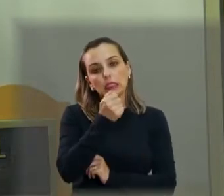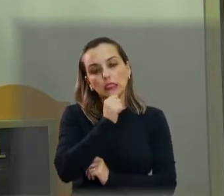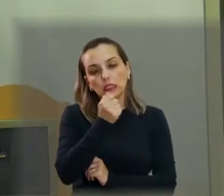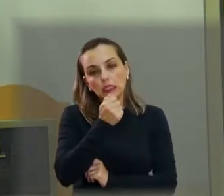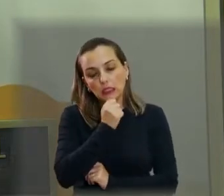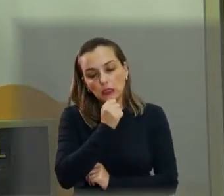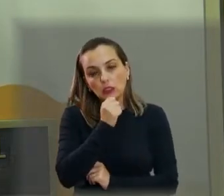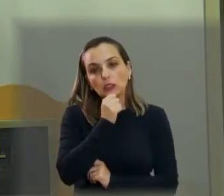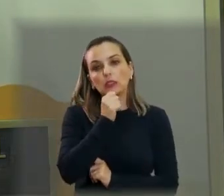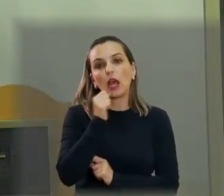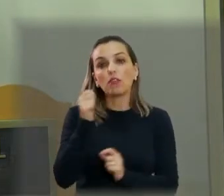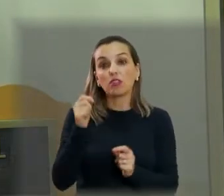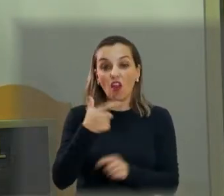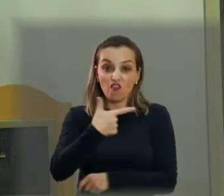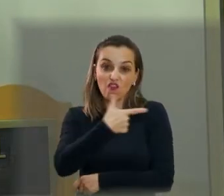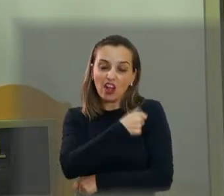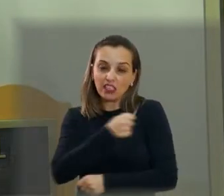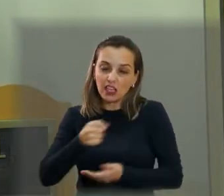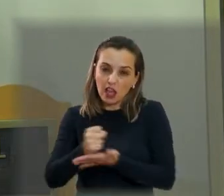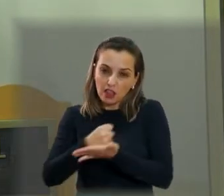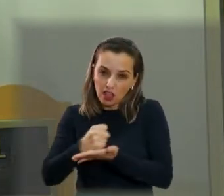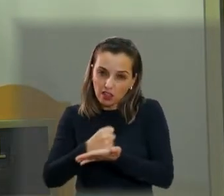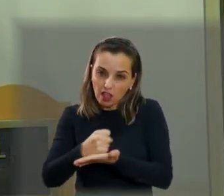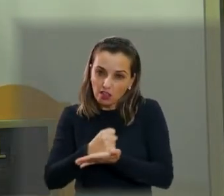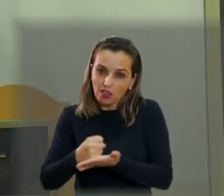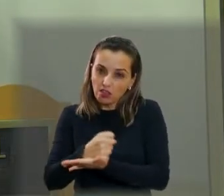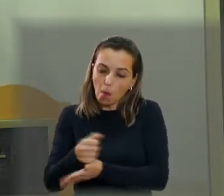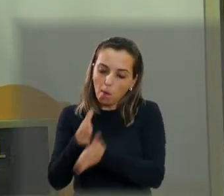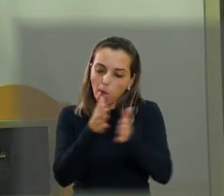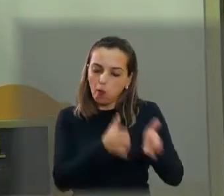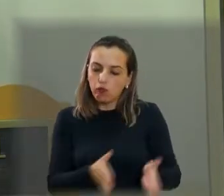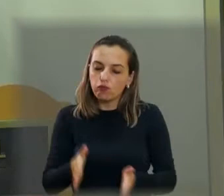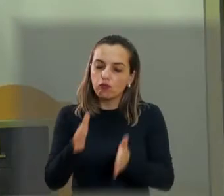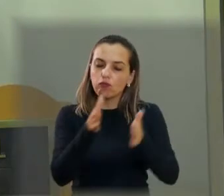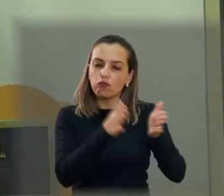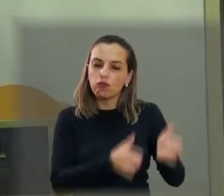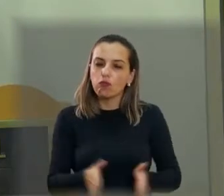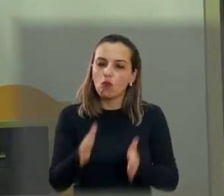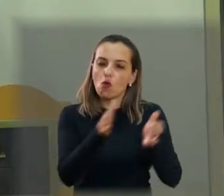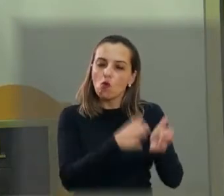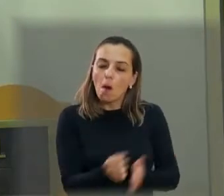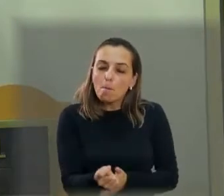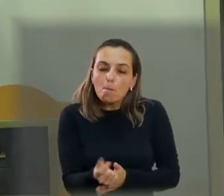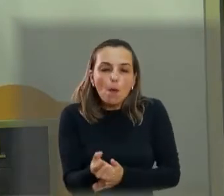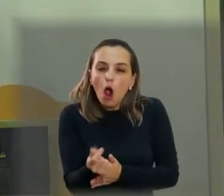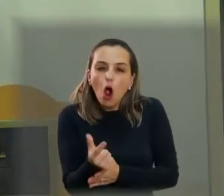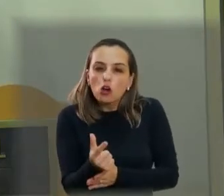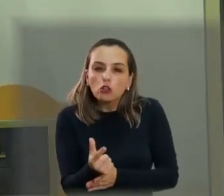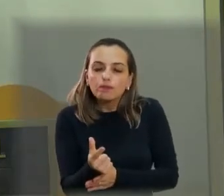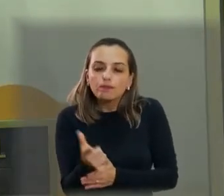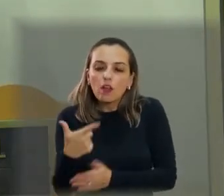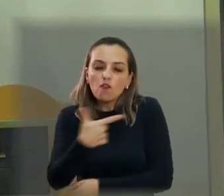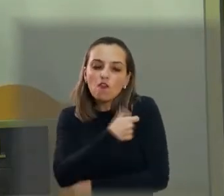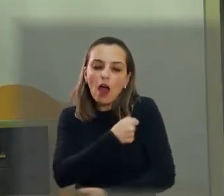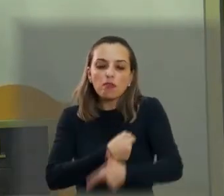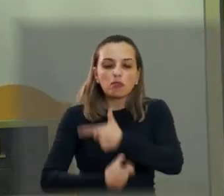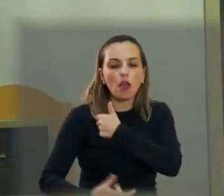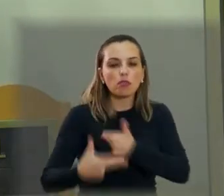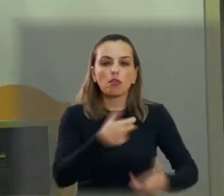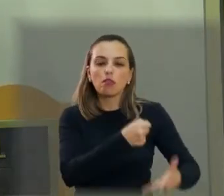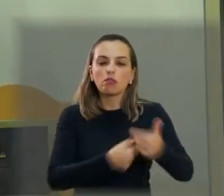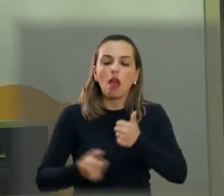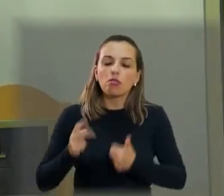A produção de vacinas ainda não é suficiente para que a gente consiga vacinar todos em massa. Então, a gente não